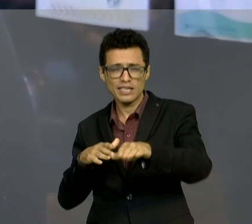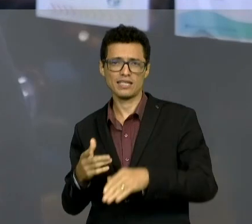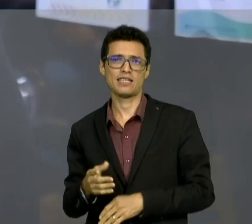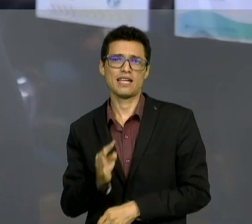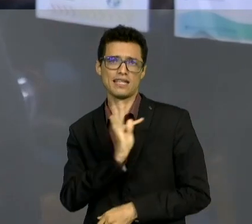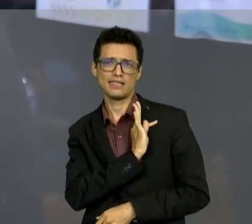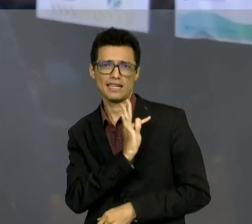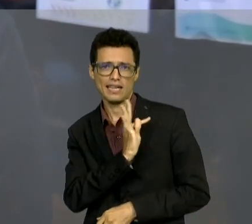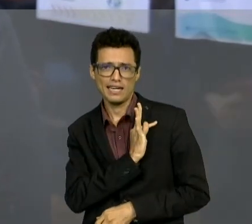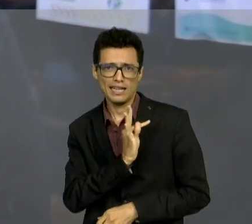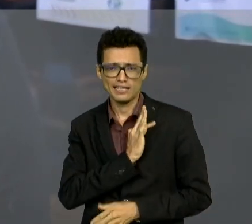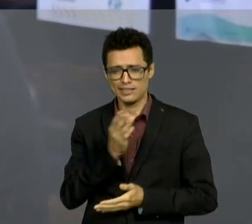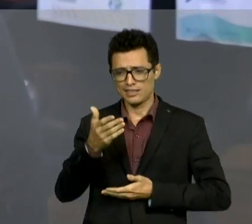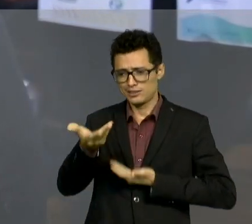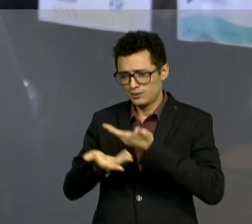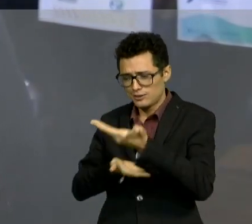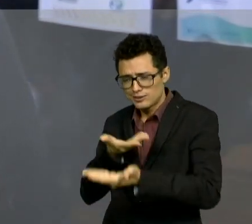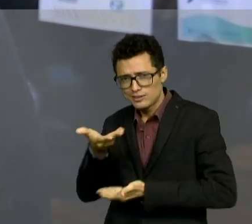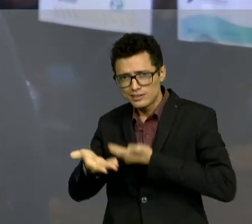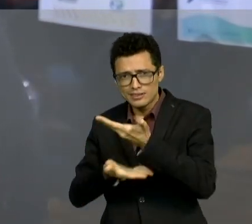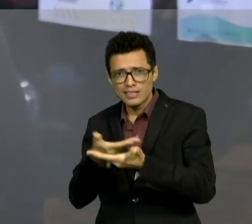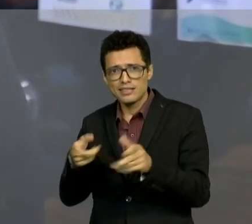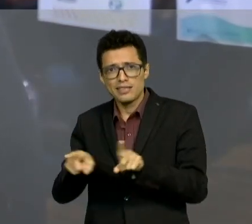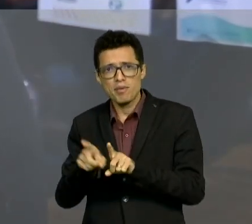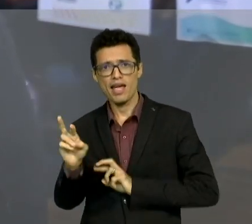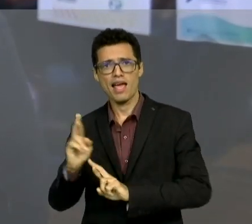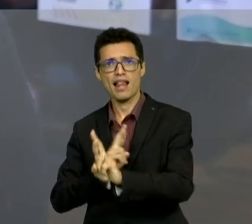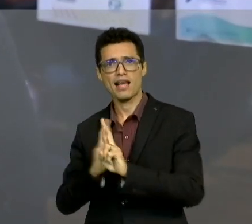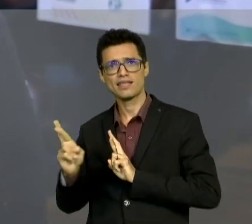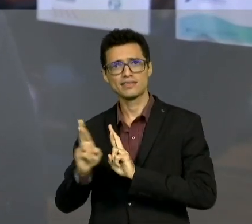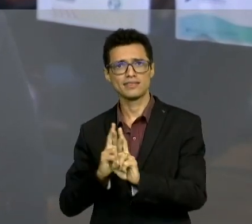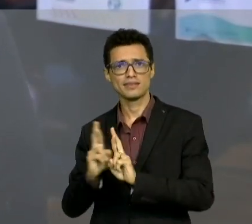e intrapessoal, que é o que nós estamos vendo hoje. Tudo isso